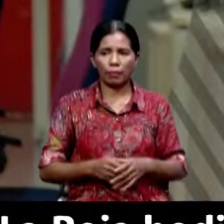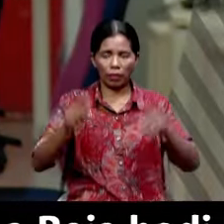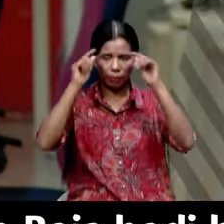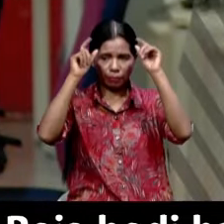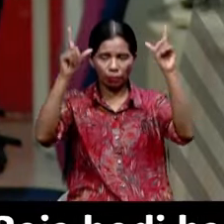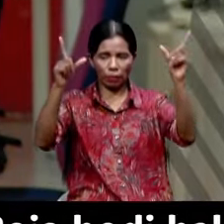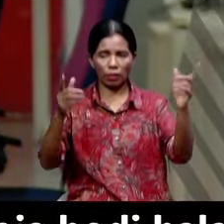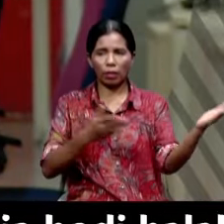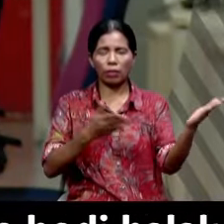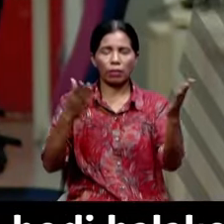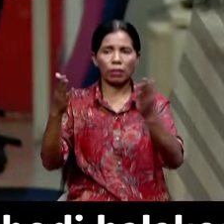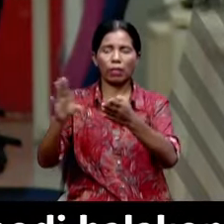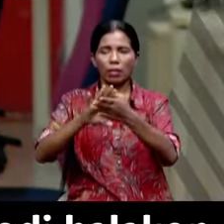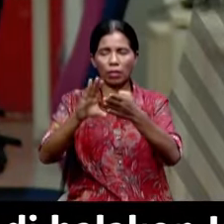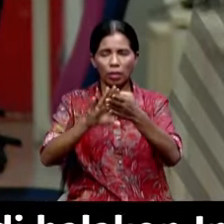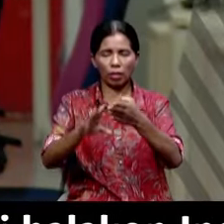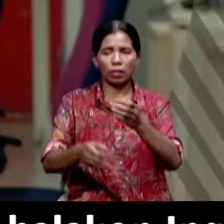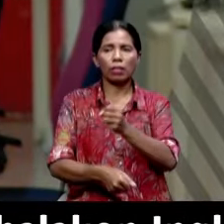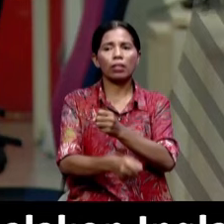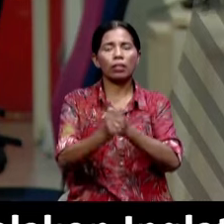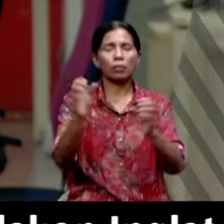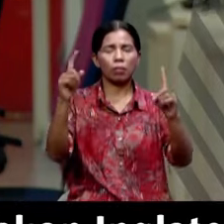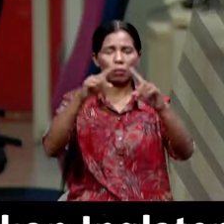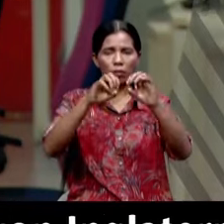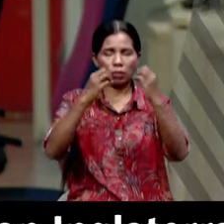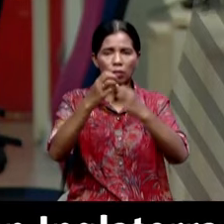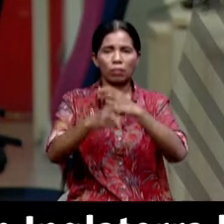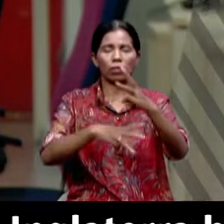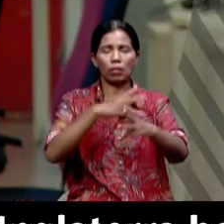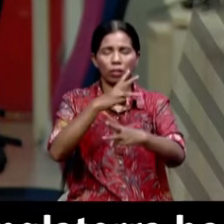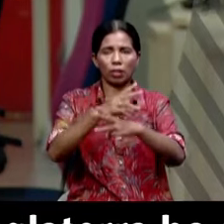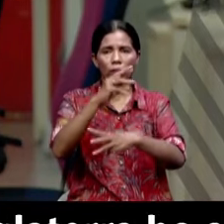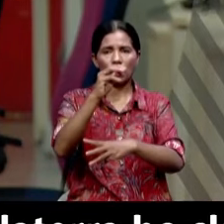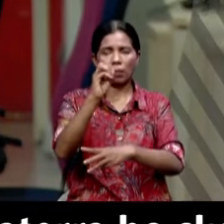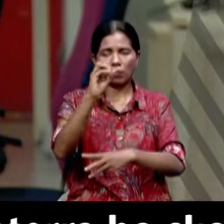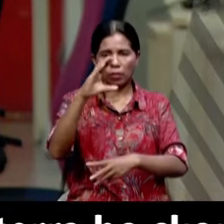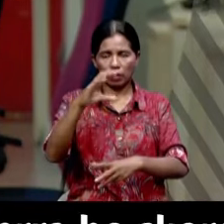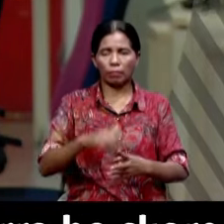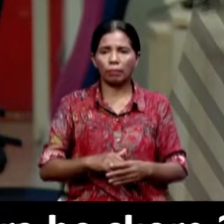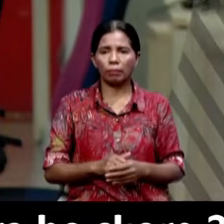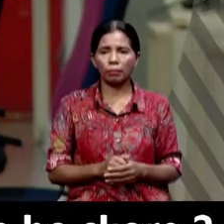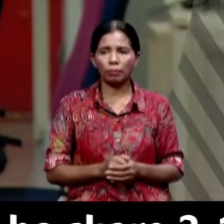Timor-Leste submete ONU subsidiu peska marinha ba Organização Mundial Comércio.